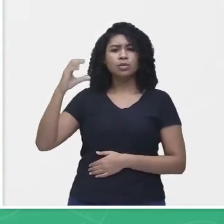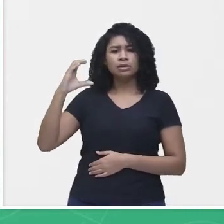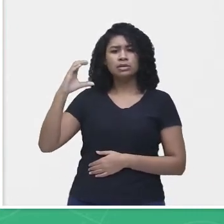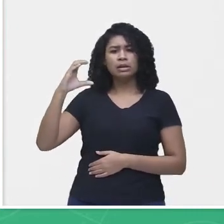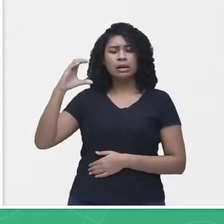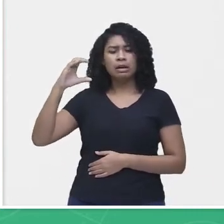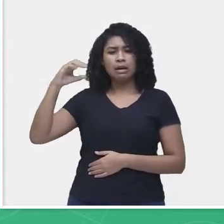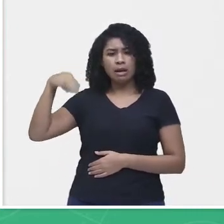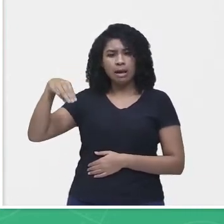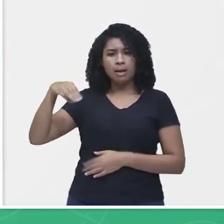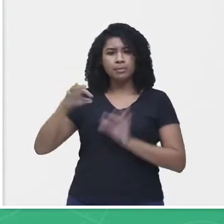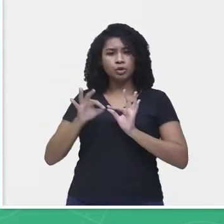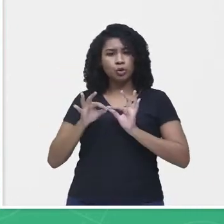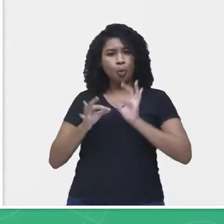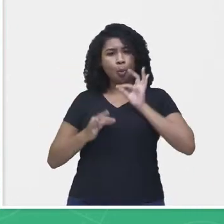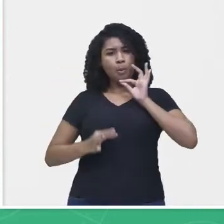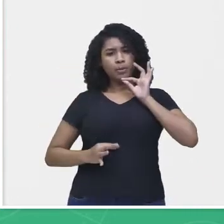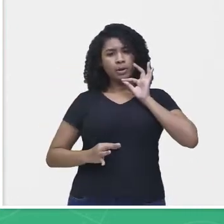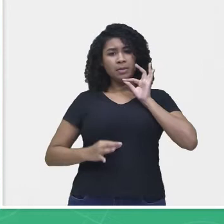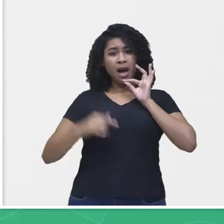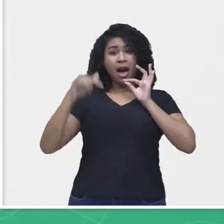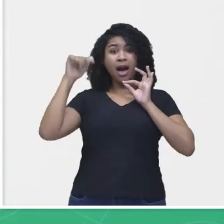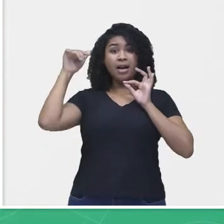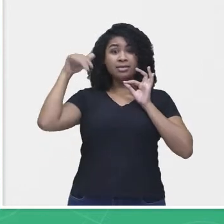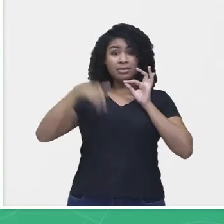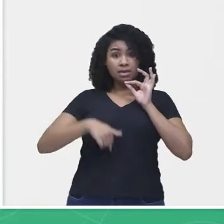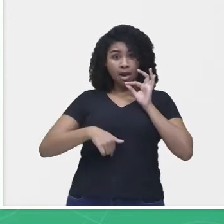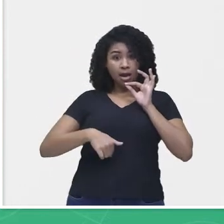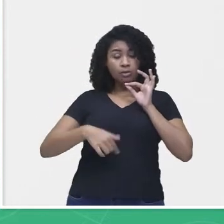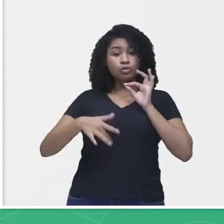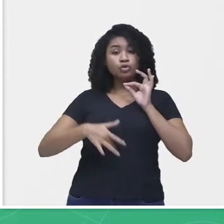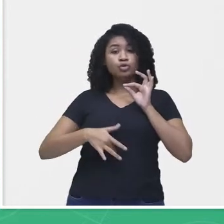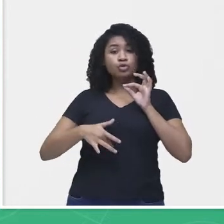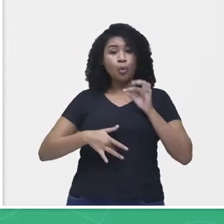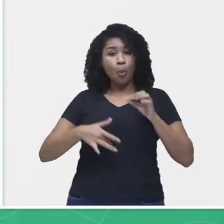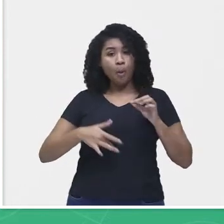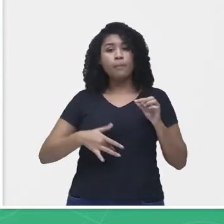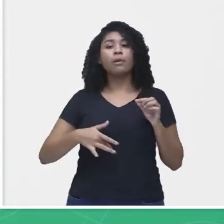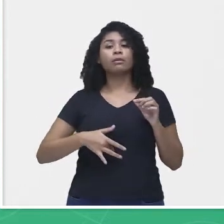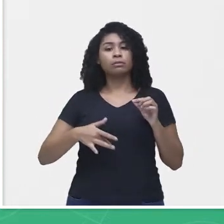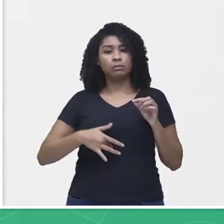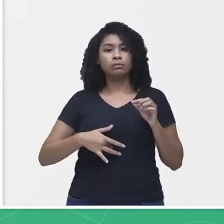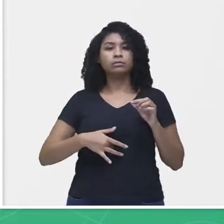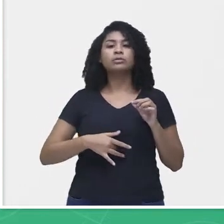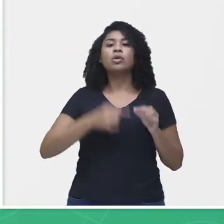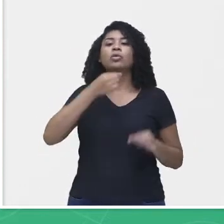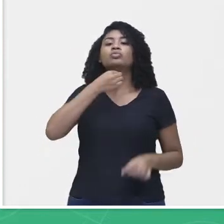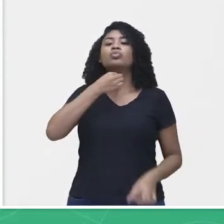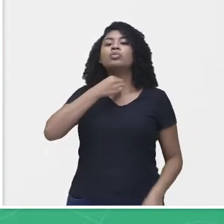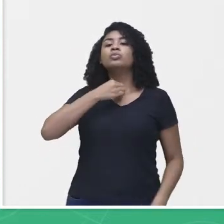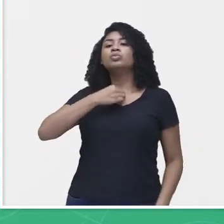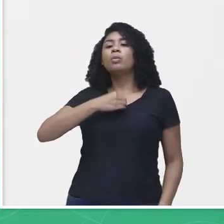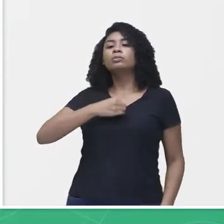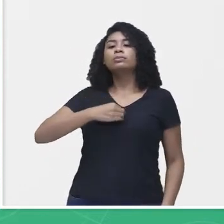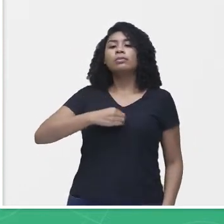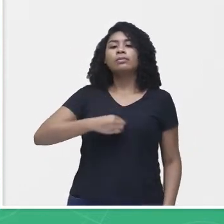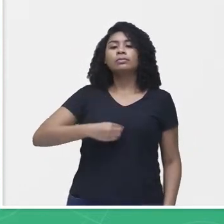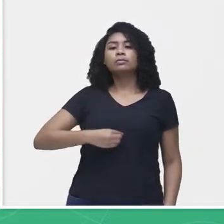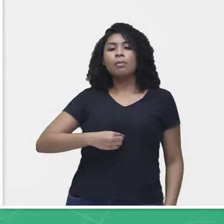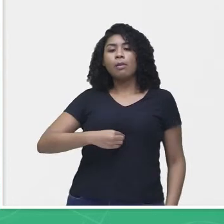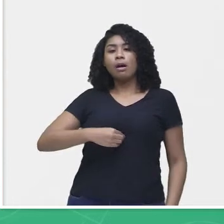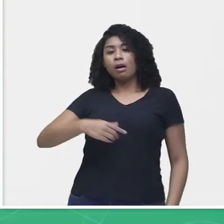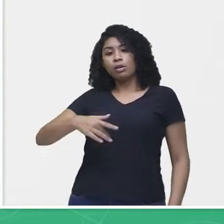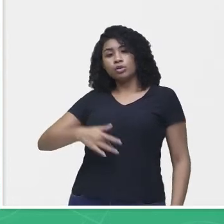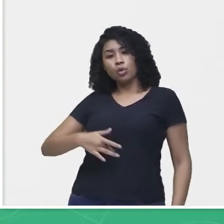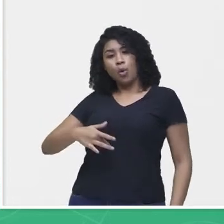comprimento que se estende até o estômago, né? A gente pode observar aqui, ó, estendido aí até o estômago. Se